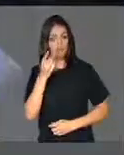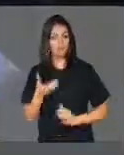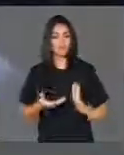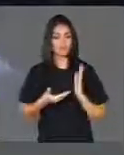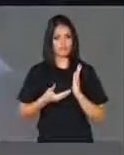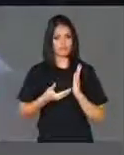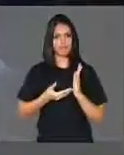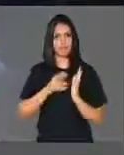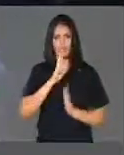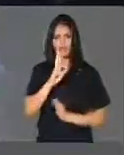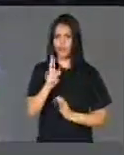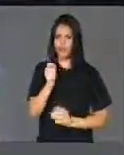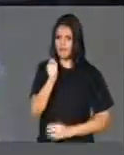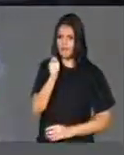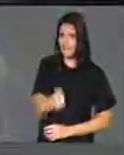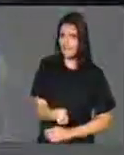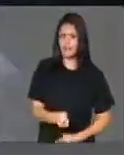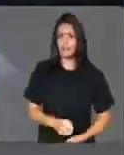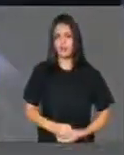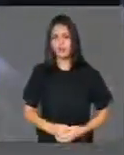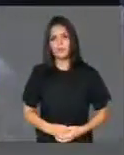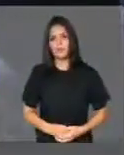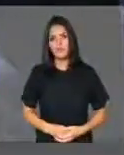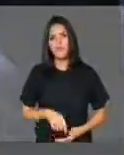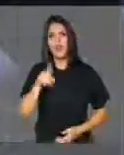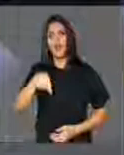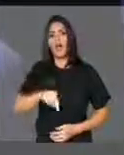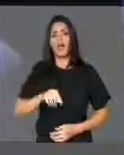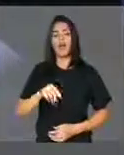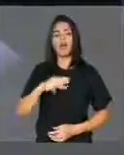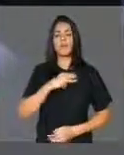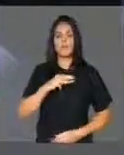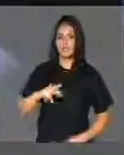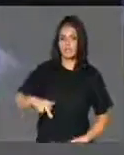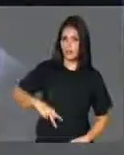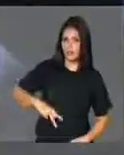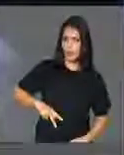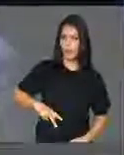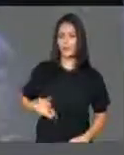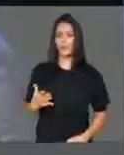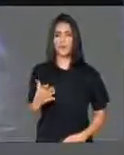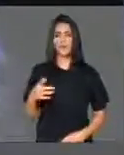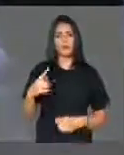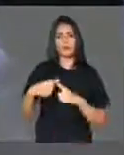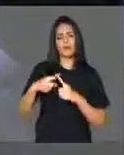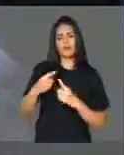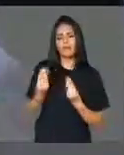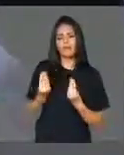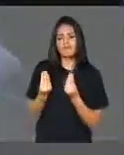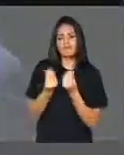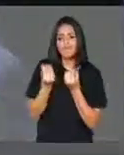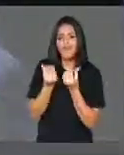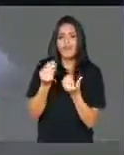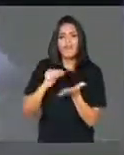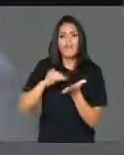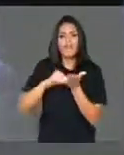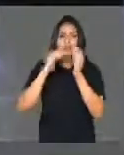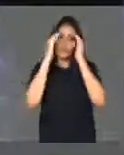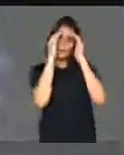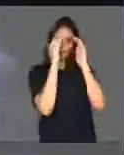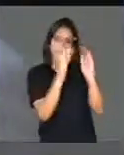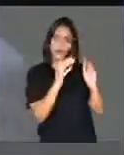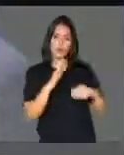firme resposta tanto à investida do Ministério Público, que em profundo desrespeito, né,